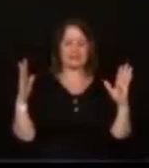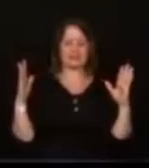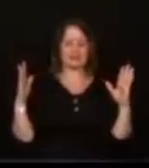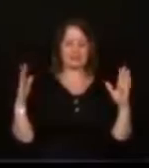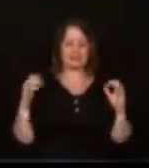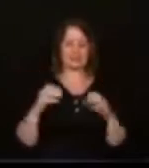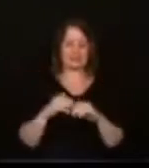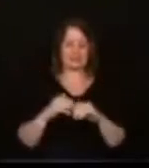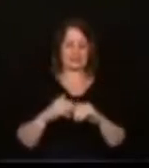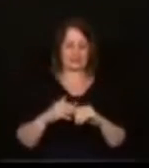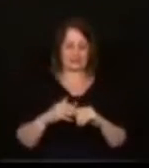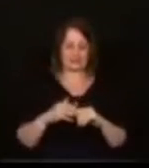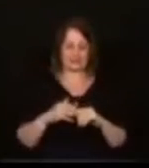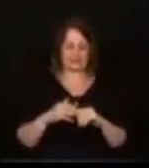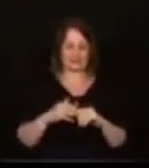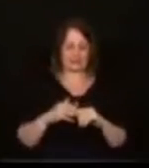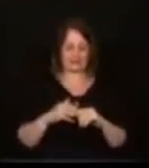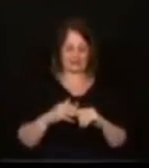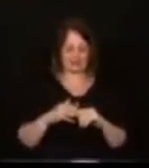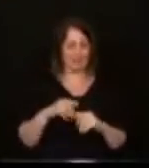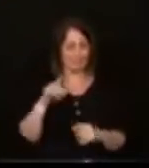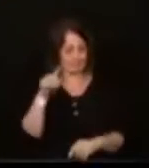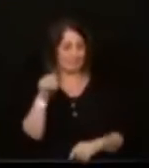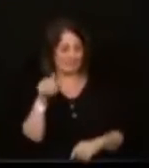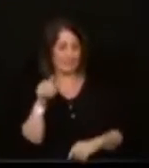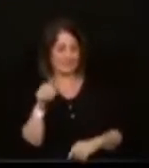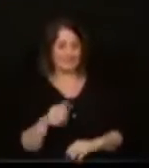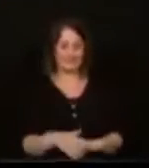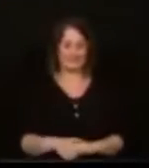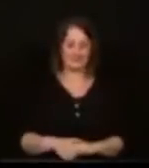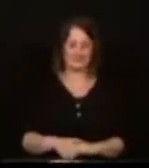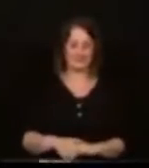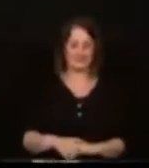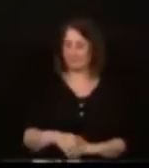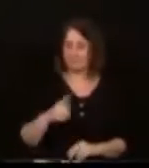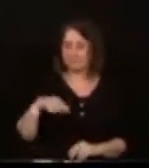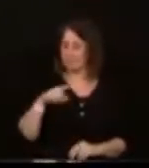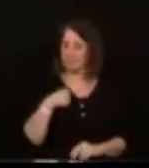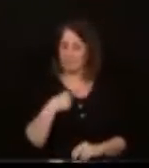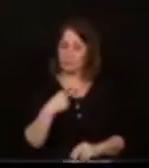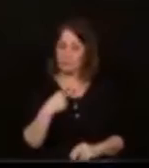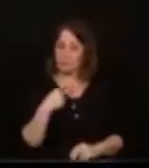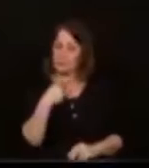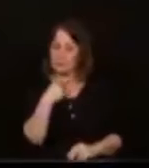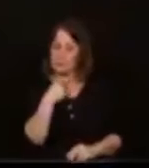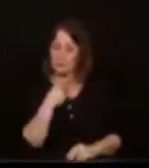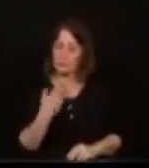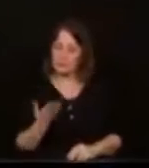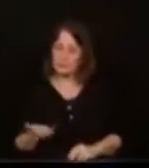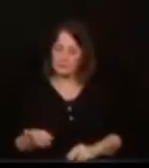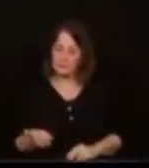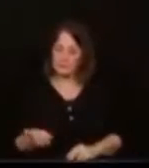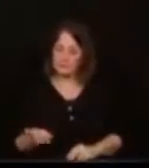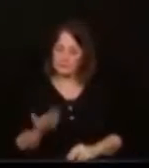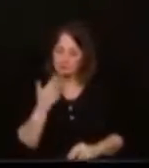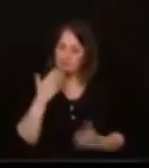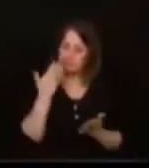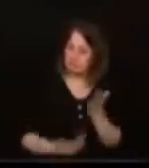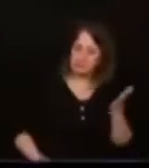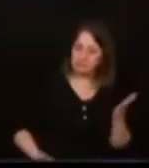Bem maior. É isso que não podemos ousar